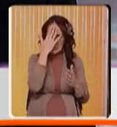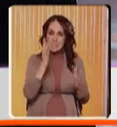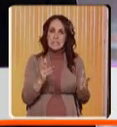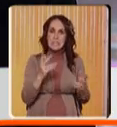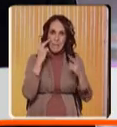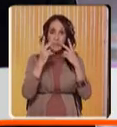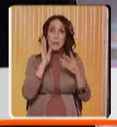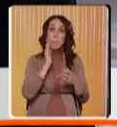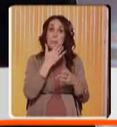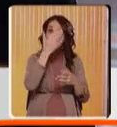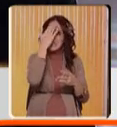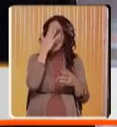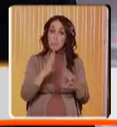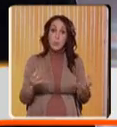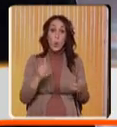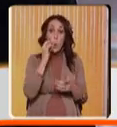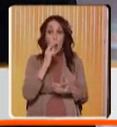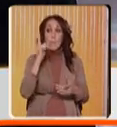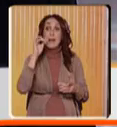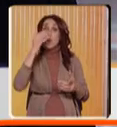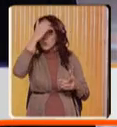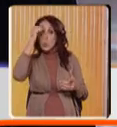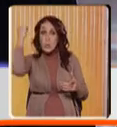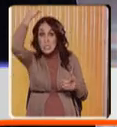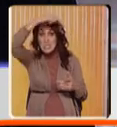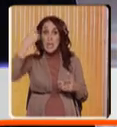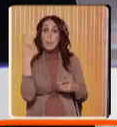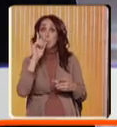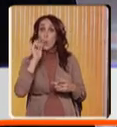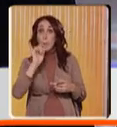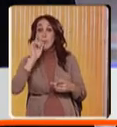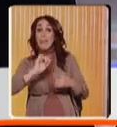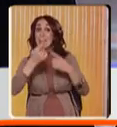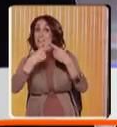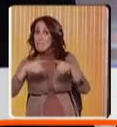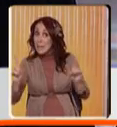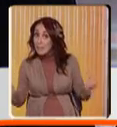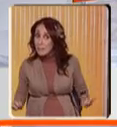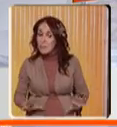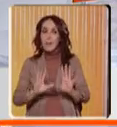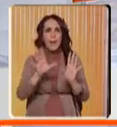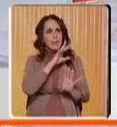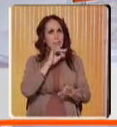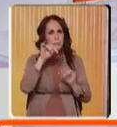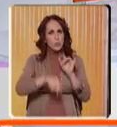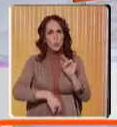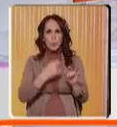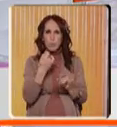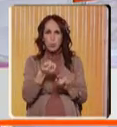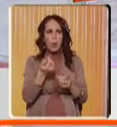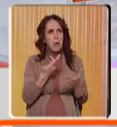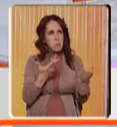depende do cérebro. E como depende do cérebro, o cérebro do homem e da mulher é diferente, tem estímulos diferentes. Então vamos lá à pergunta de novo. Aliás, é curioso, porque hoje temos poucos